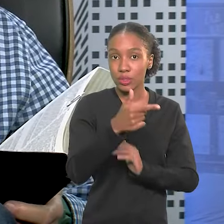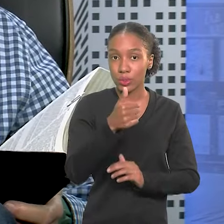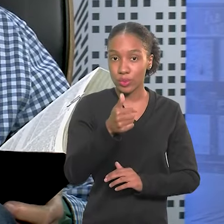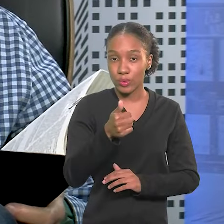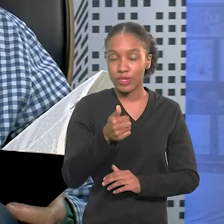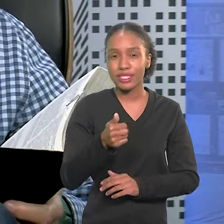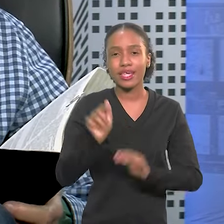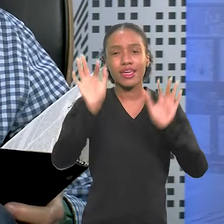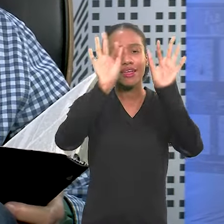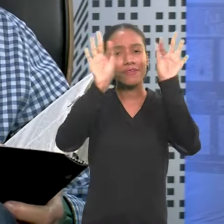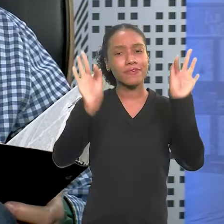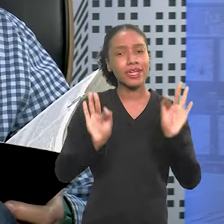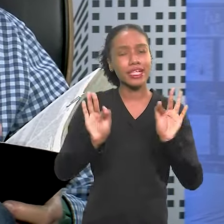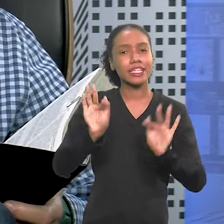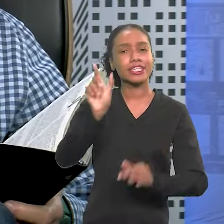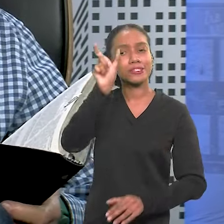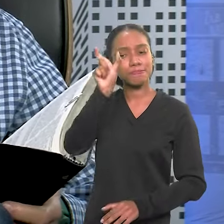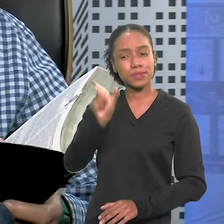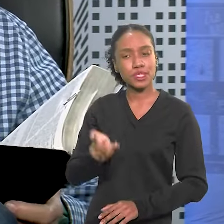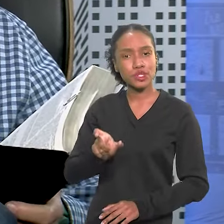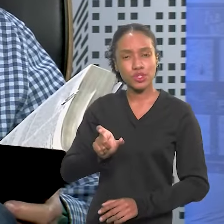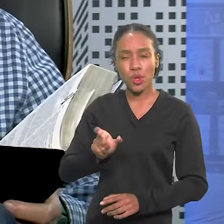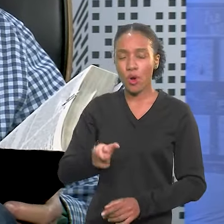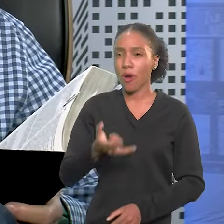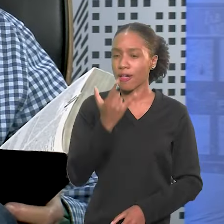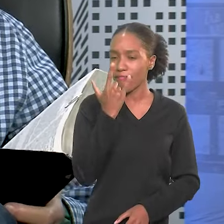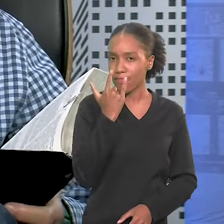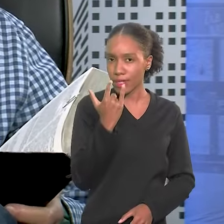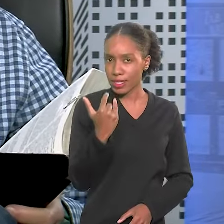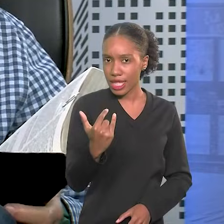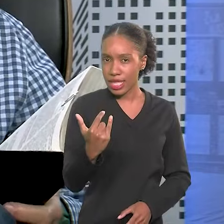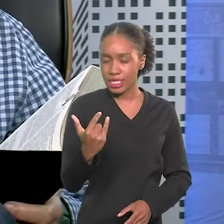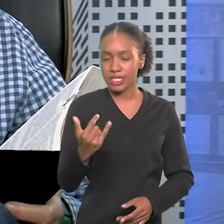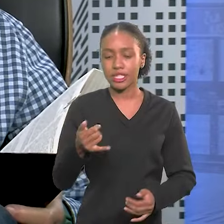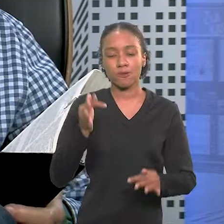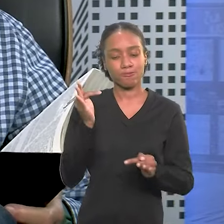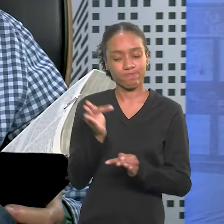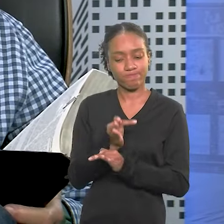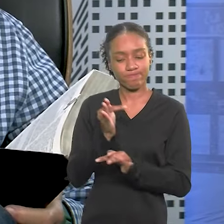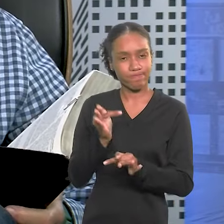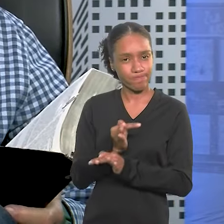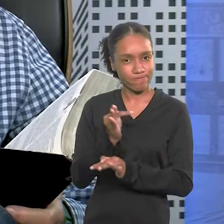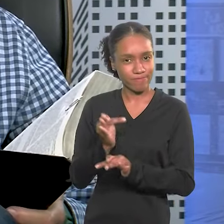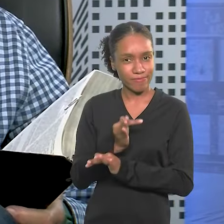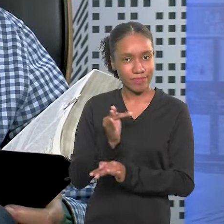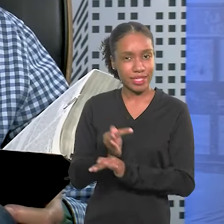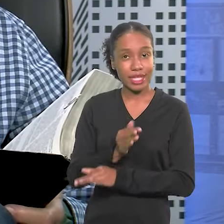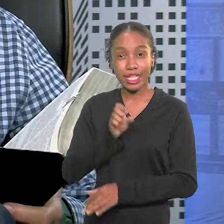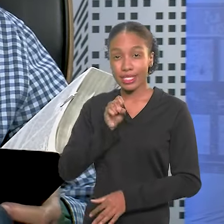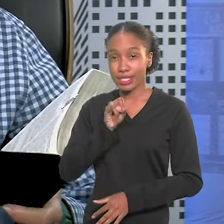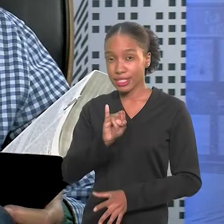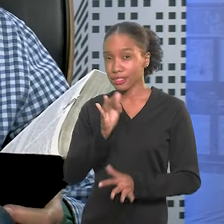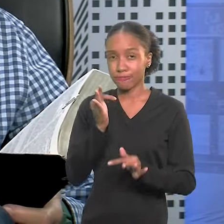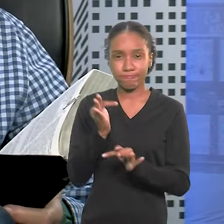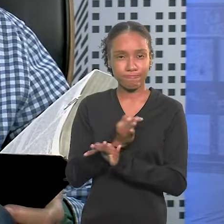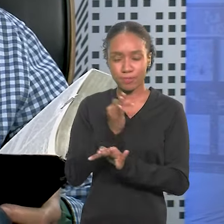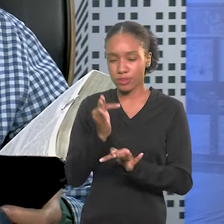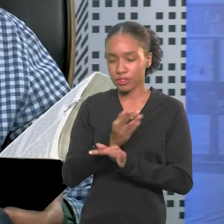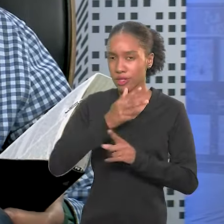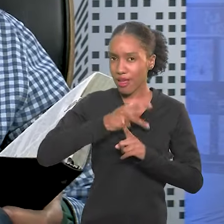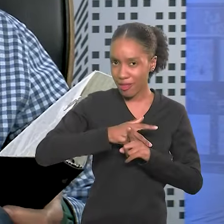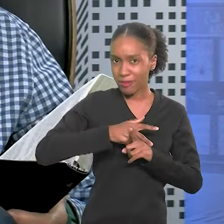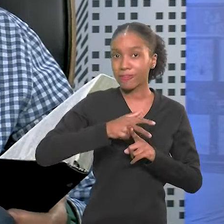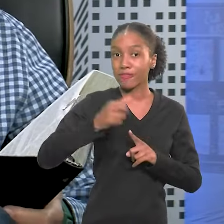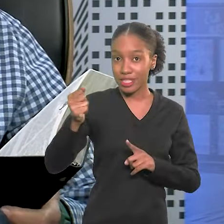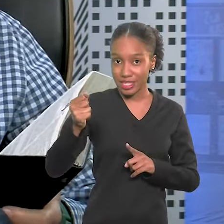bem-aventurado o homem a mulher que suportam com perseverança A provação porque depois de ter sido